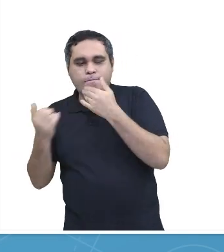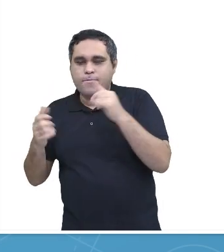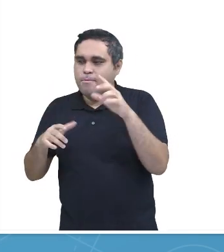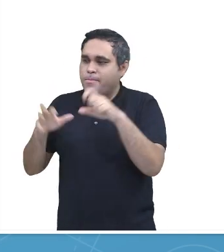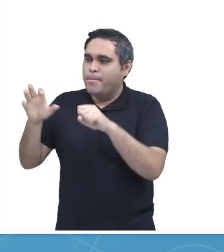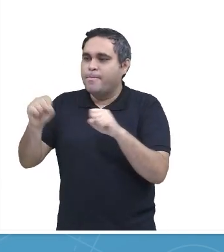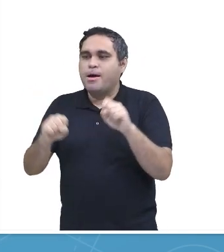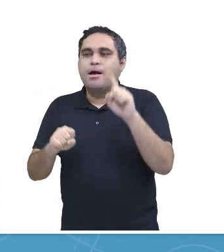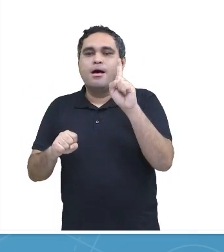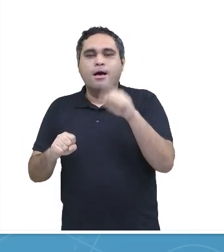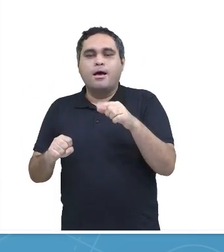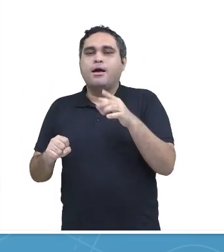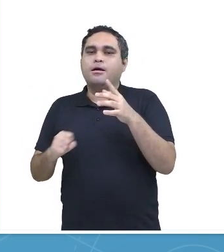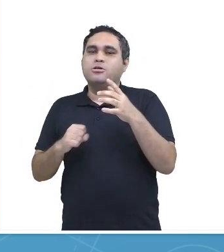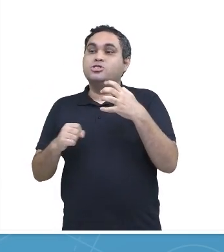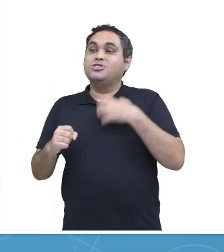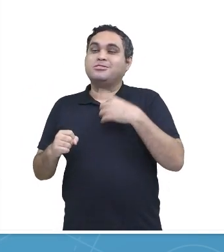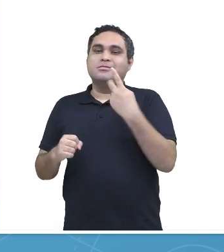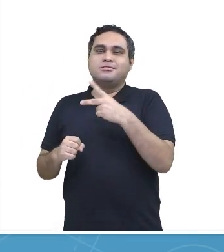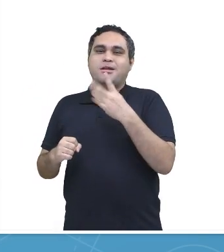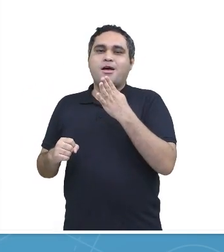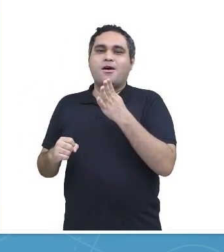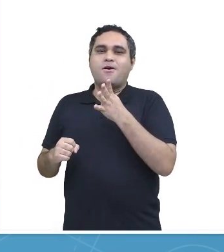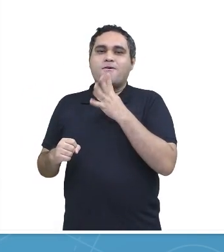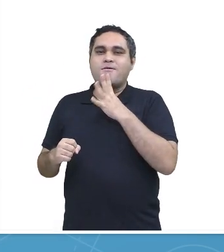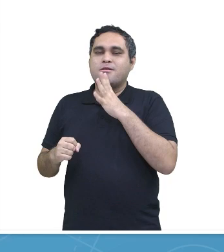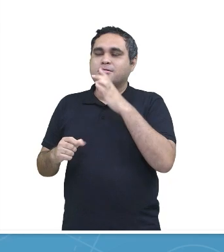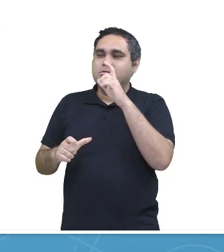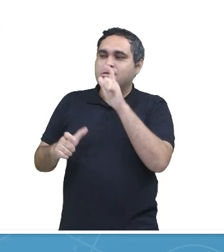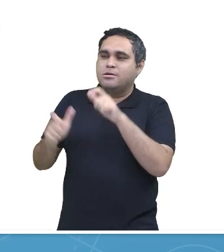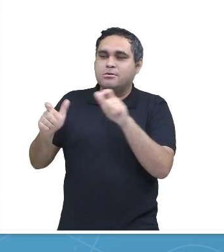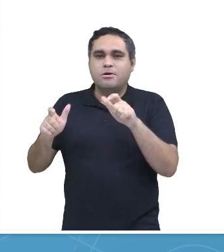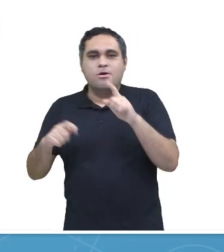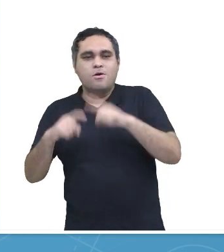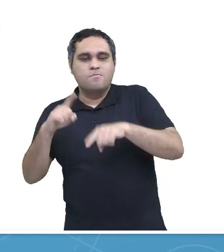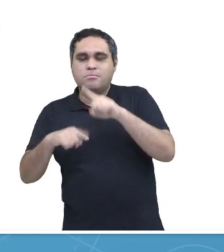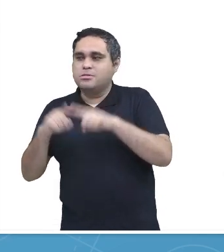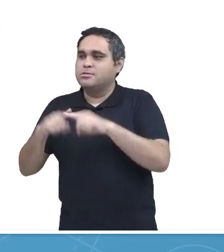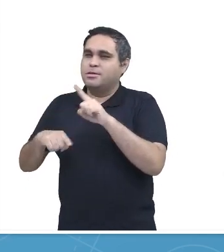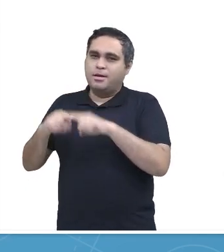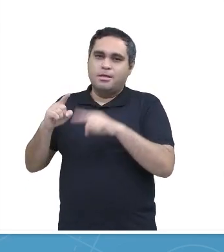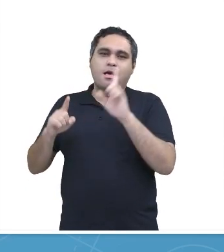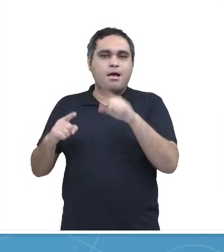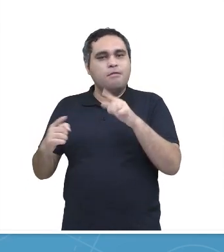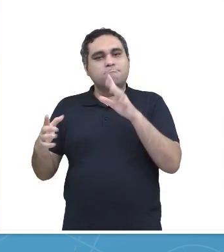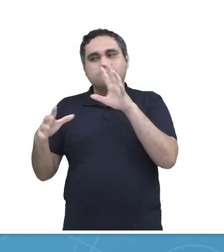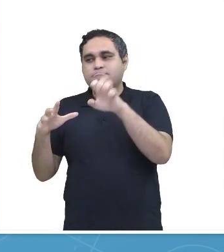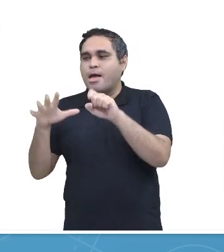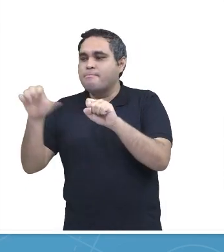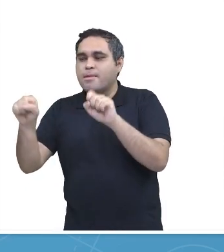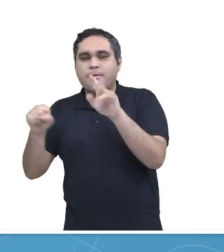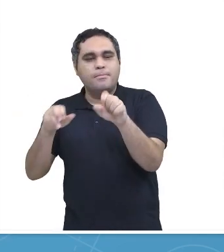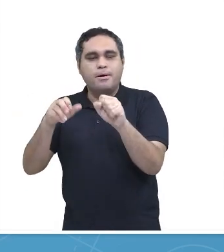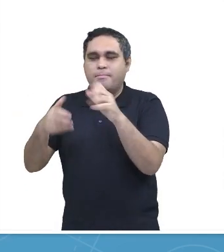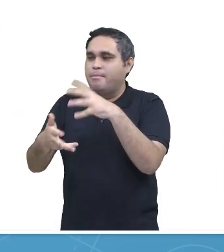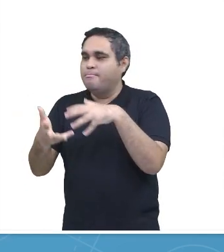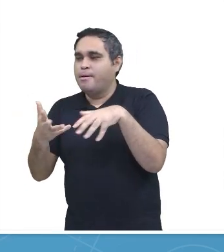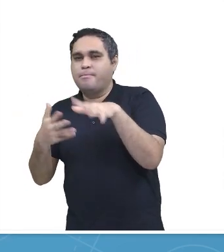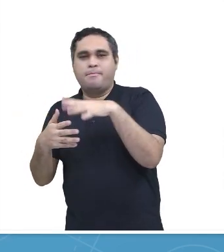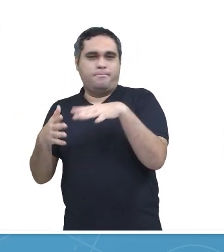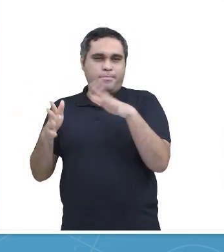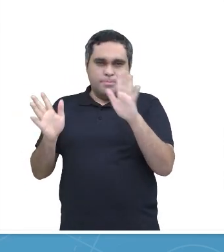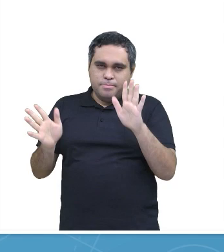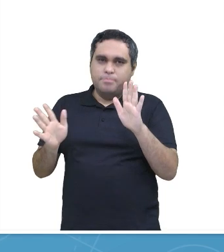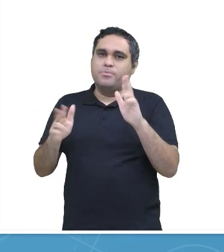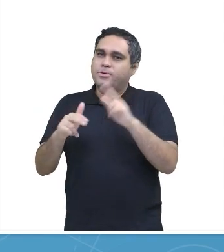dela conhecer as coisas é interagindo diretamente com o objeto. Ainda não existe a capacidade